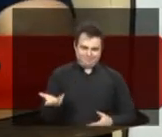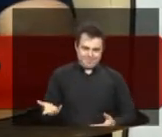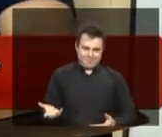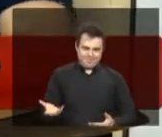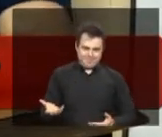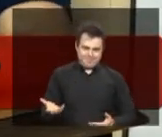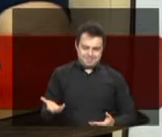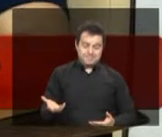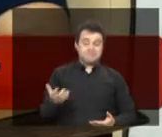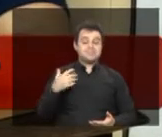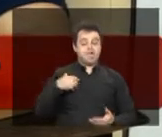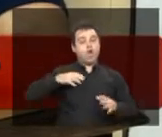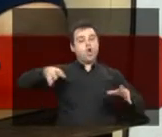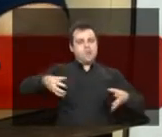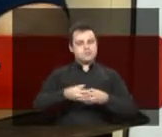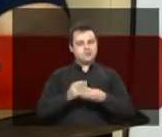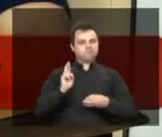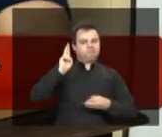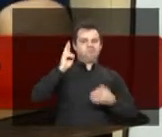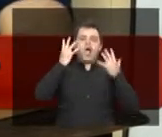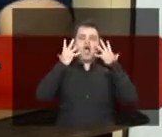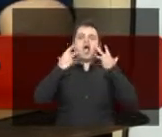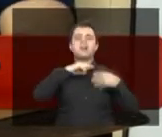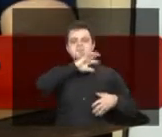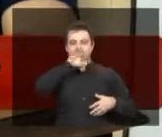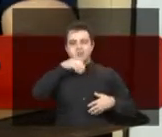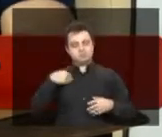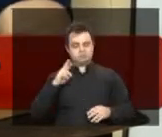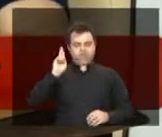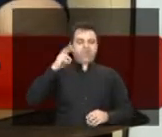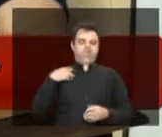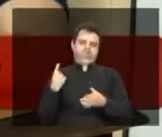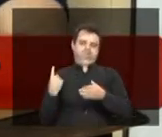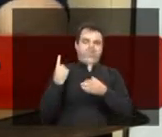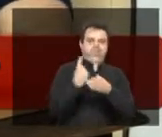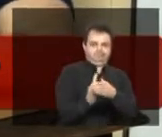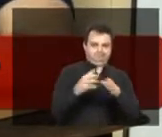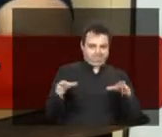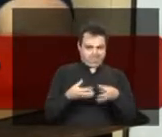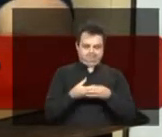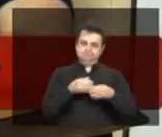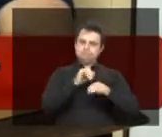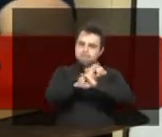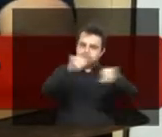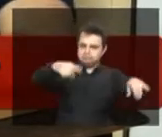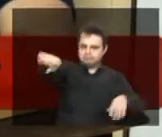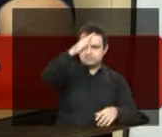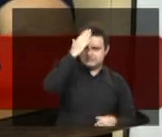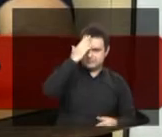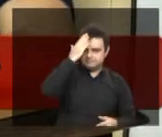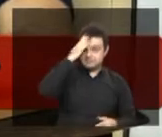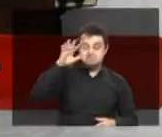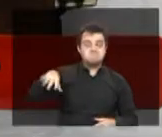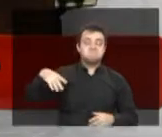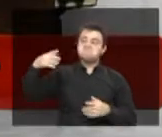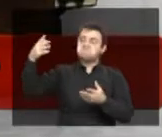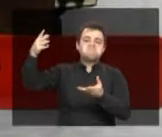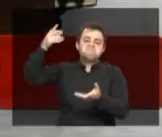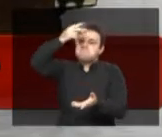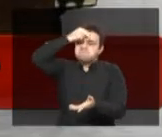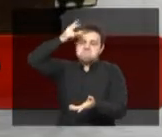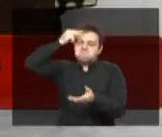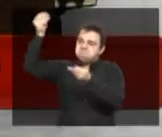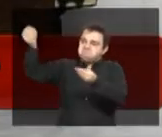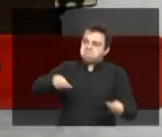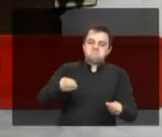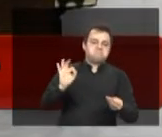vez que eu também pertenço à Comissão dos Animais, quero deixar claro para isso. Enfim, só que não deu certo, ele nem veio aqui para